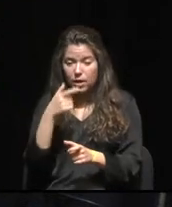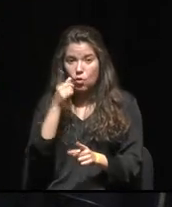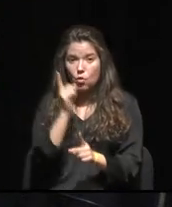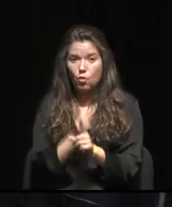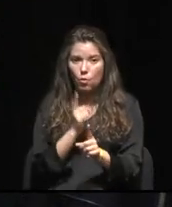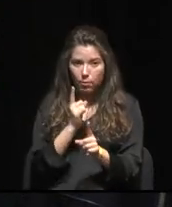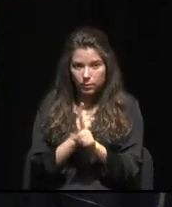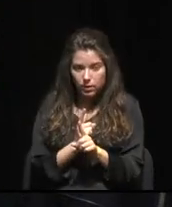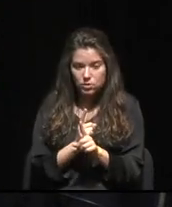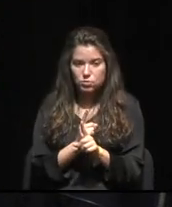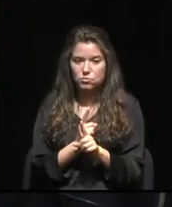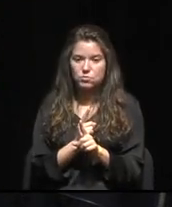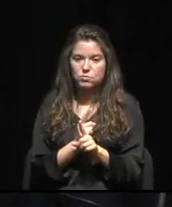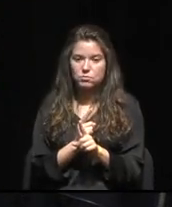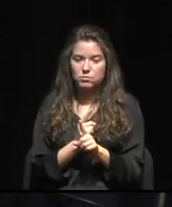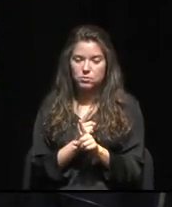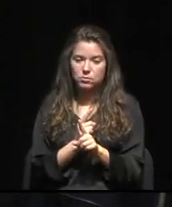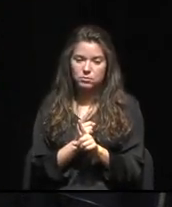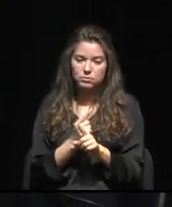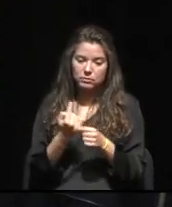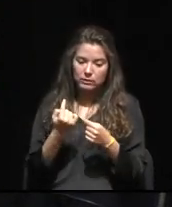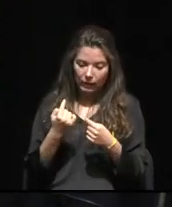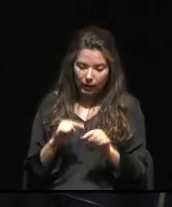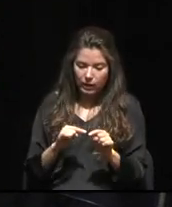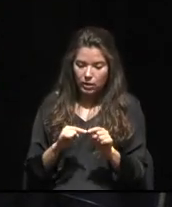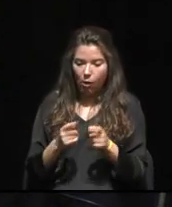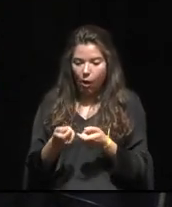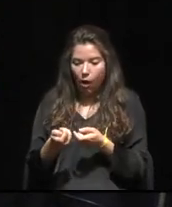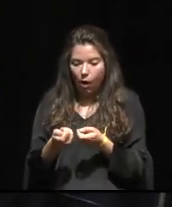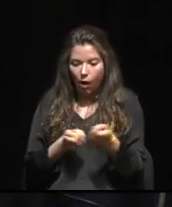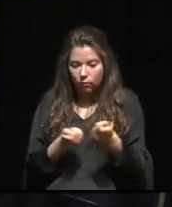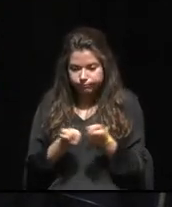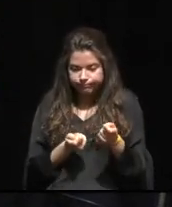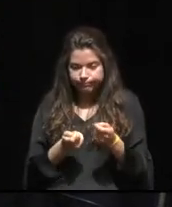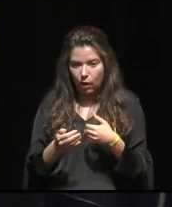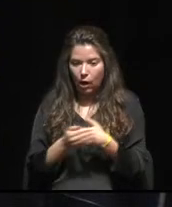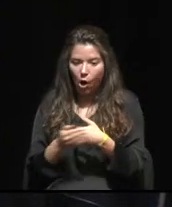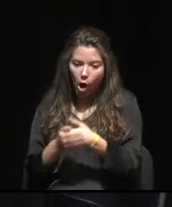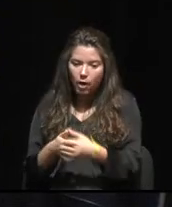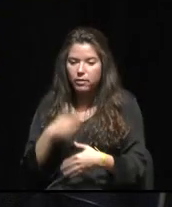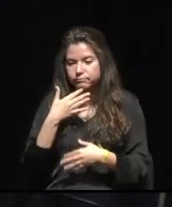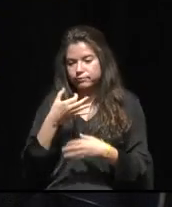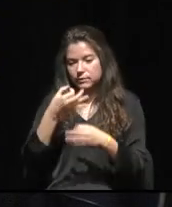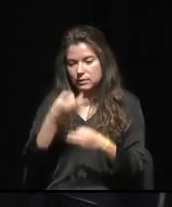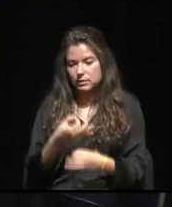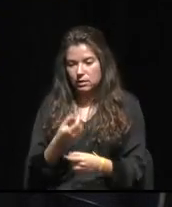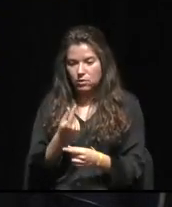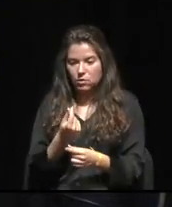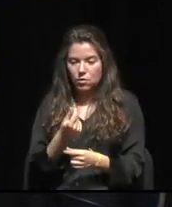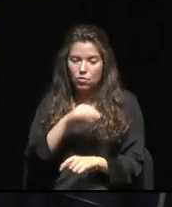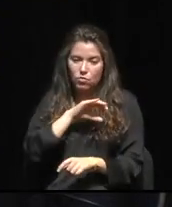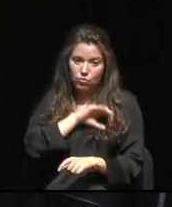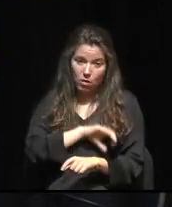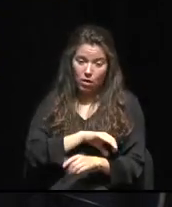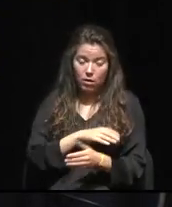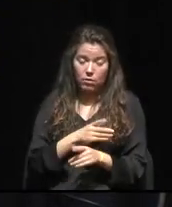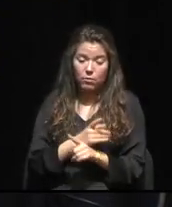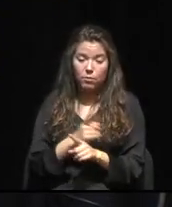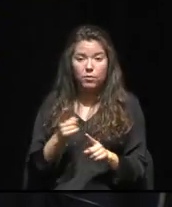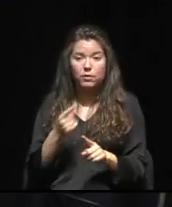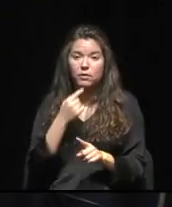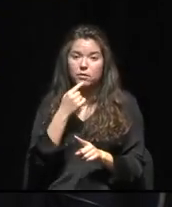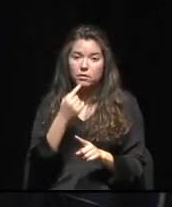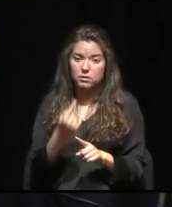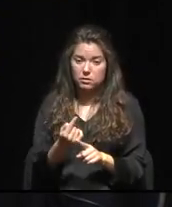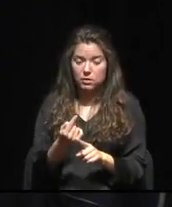sejam reposicionados nas posições e níveis os corretos é preciso referir que o